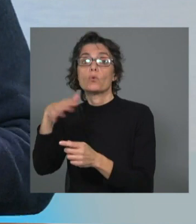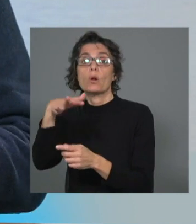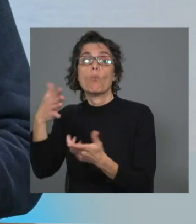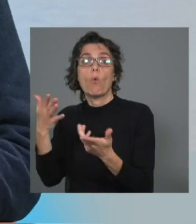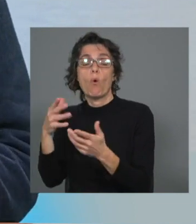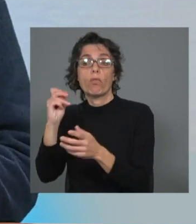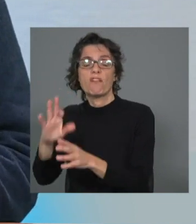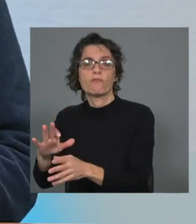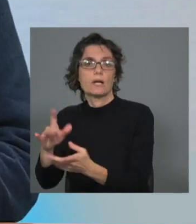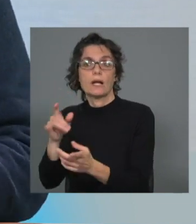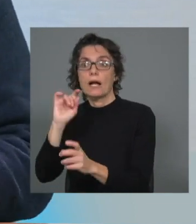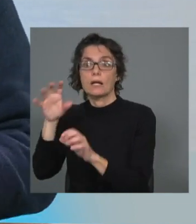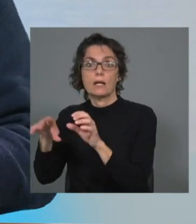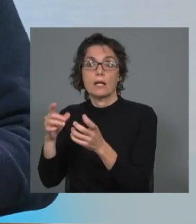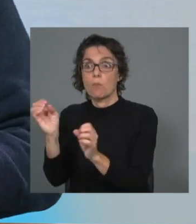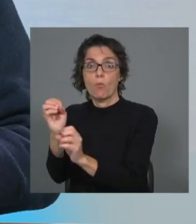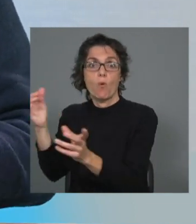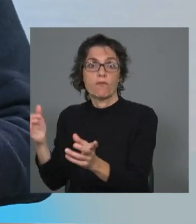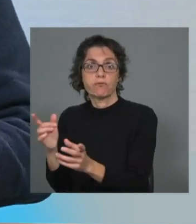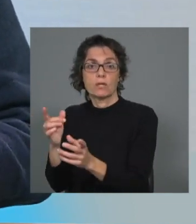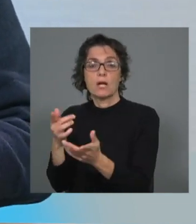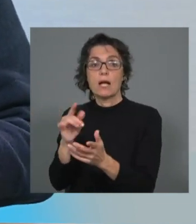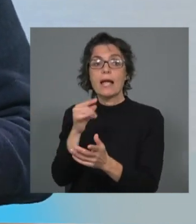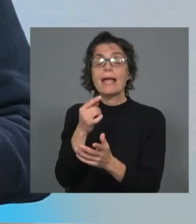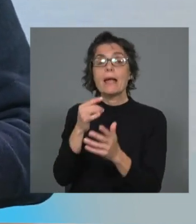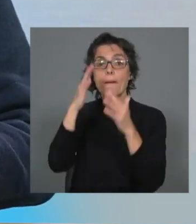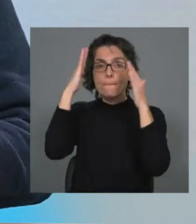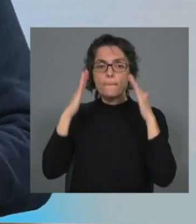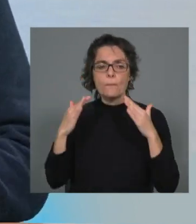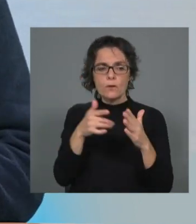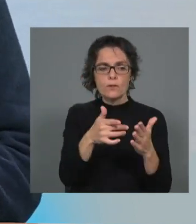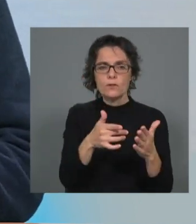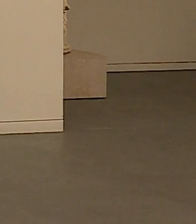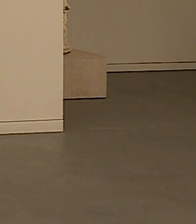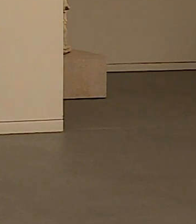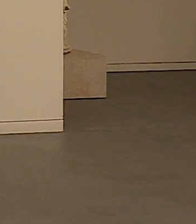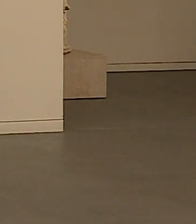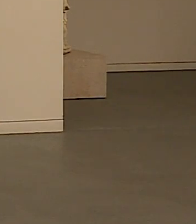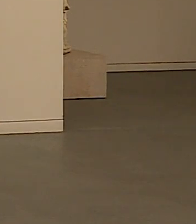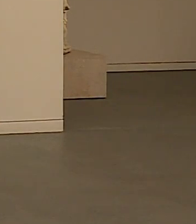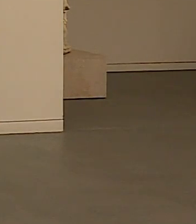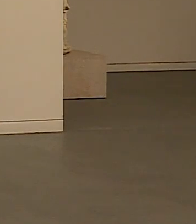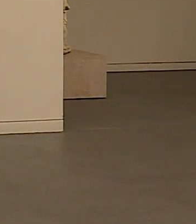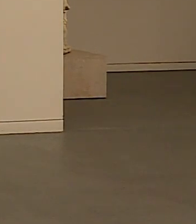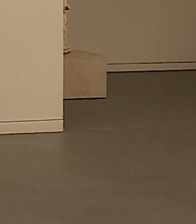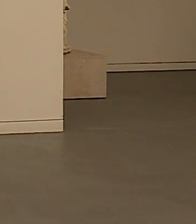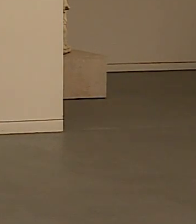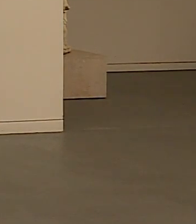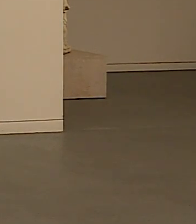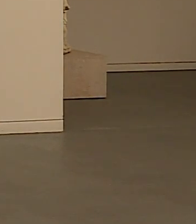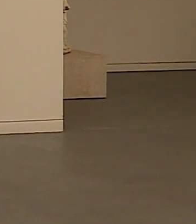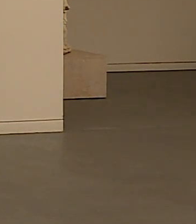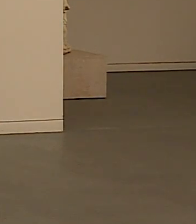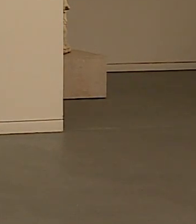Nossa Senhora é aquela que, no fundo, mostra Jesus à humanidade. Em primeiro lugar, na figura dos pastores, segundo